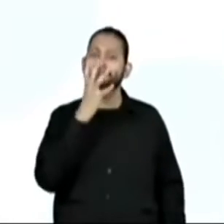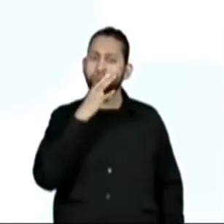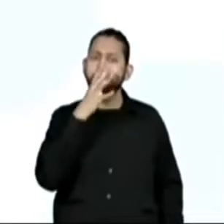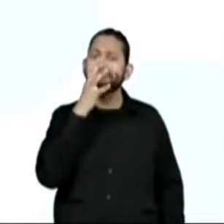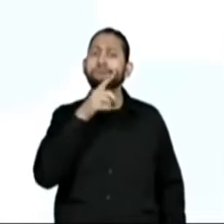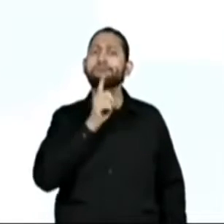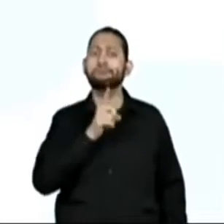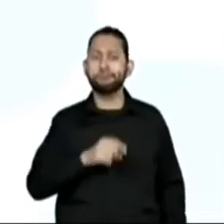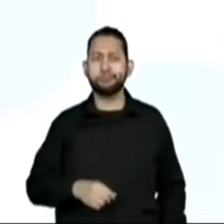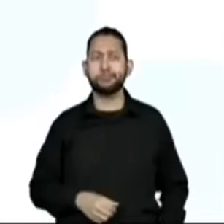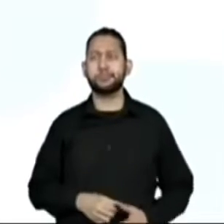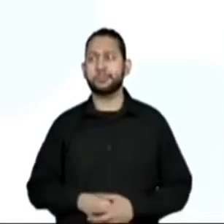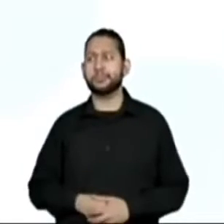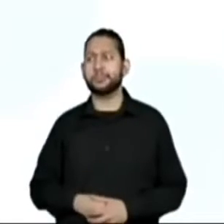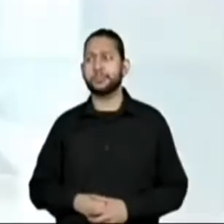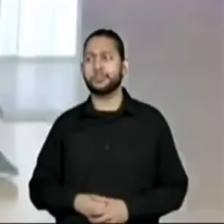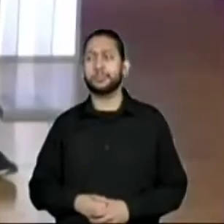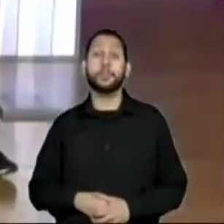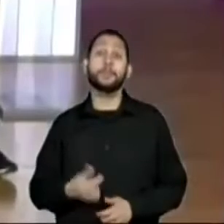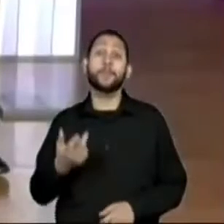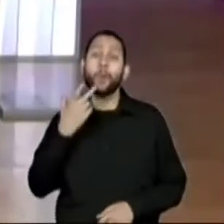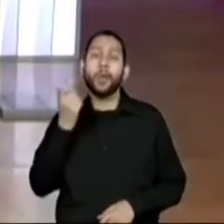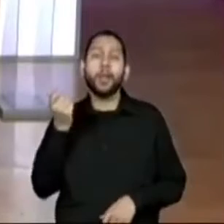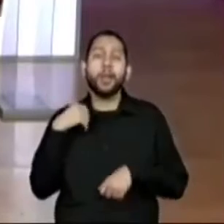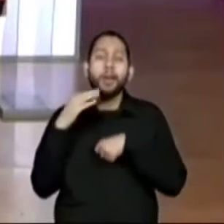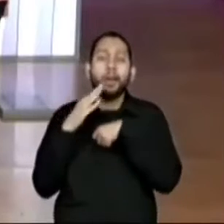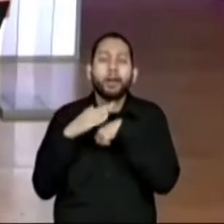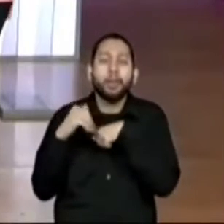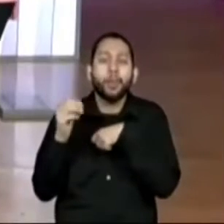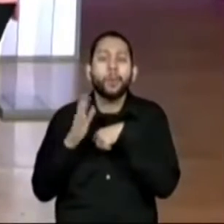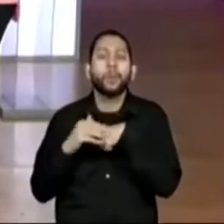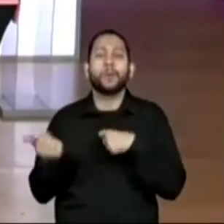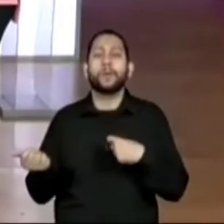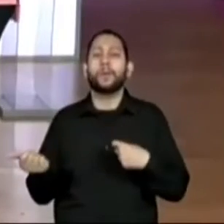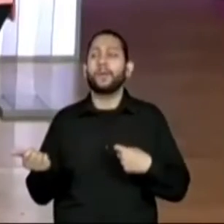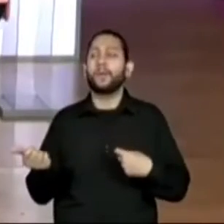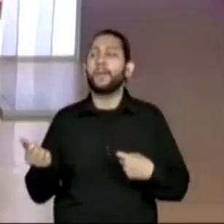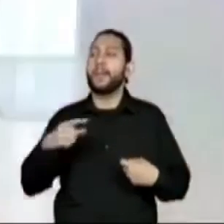né? Aí disseram carinhosa, ingênua.